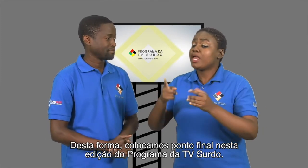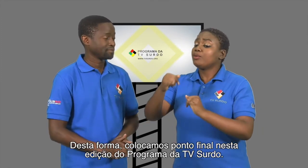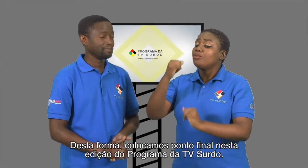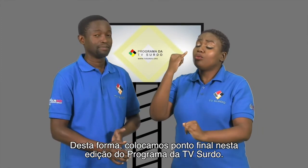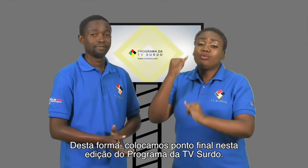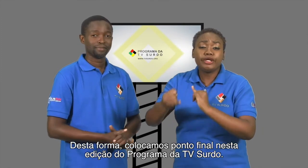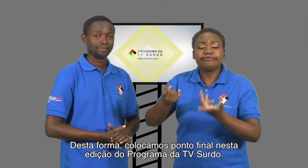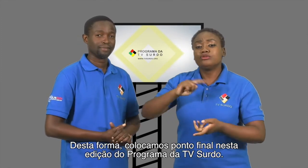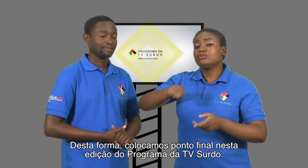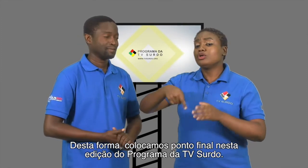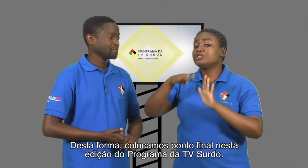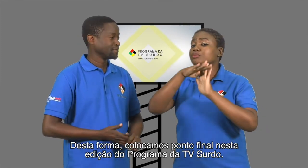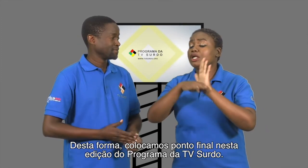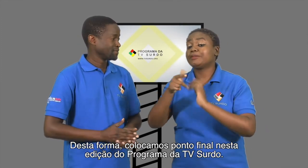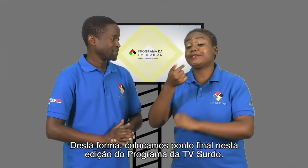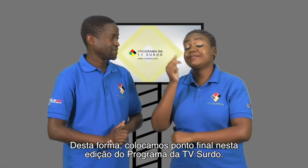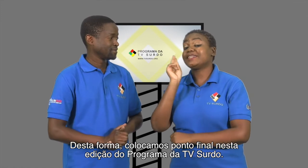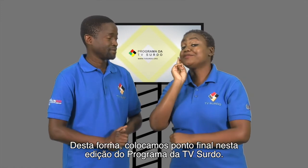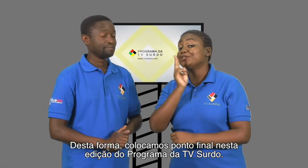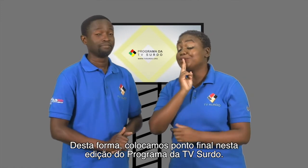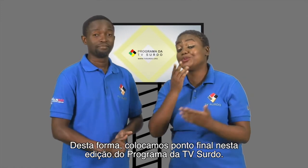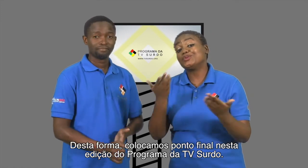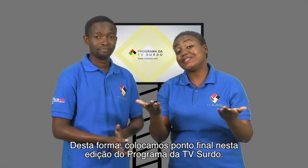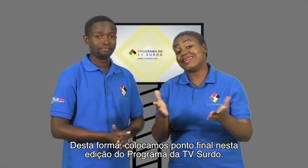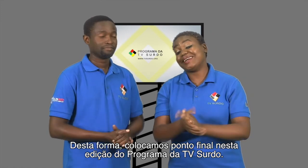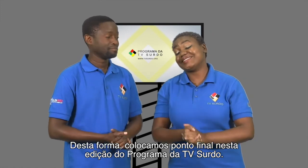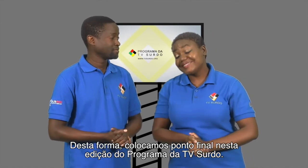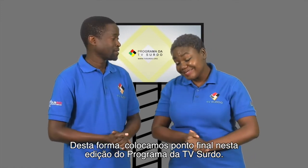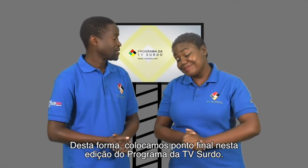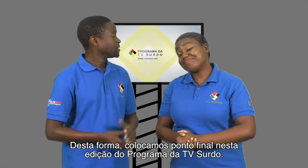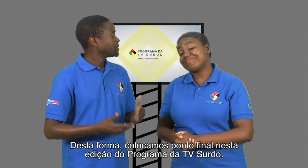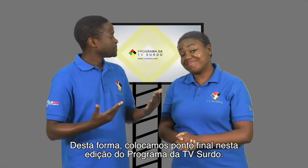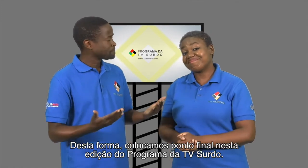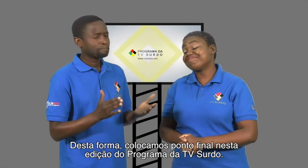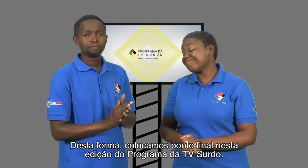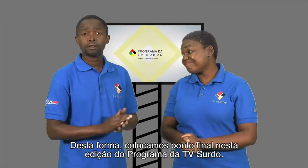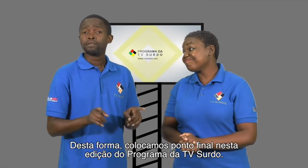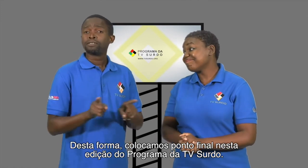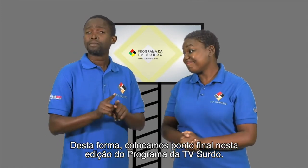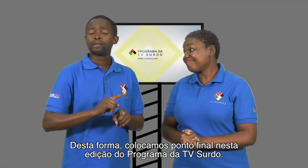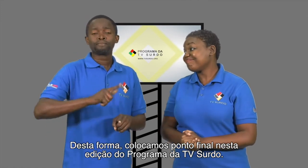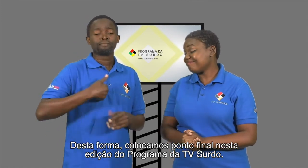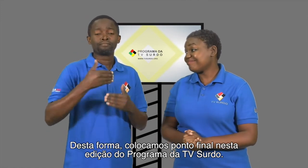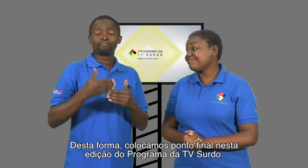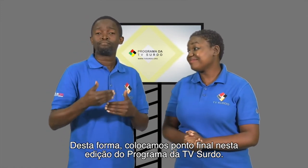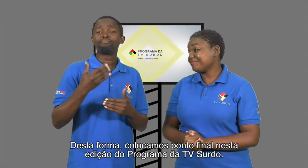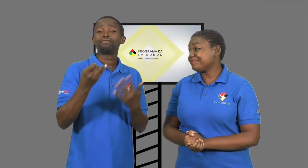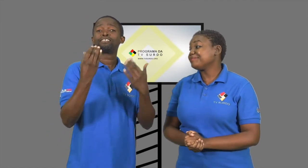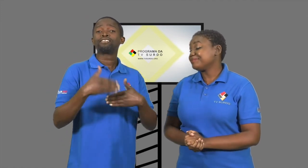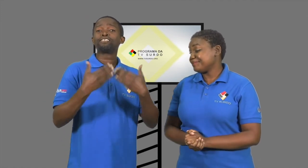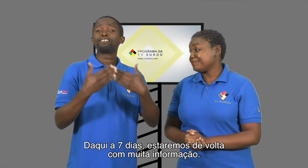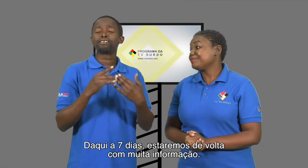Desta forma, colocamos ponto final nesta edição do programa da TV Surdo.